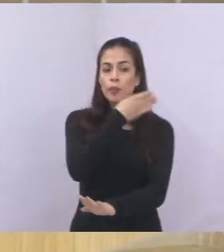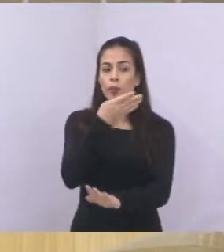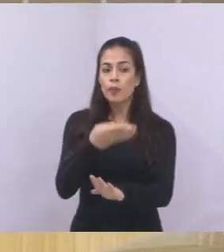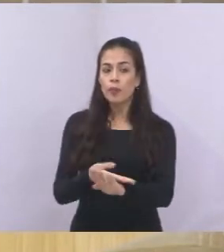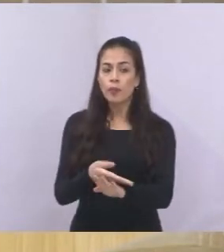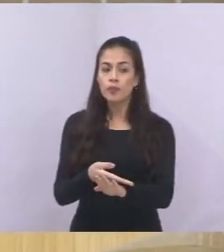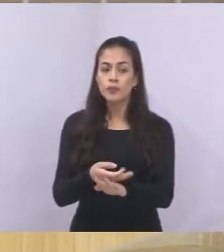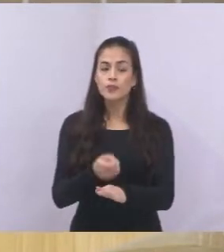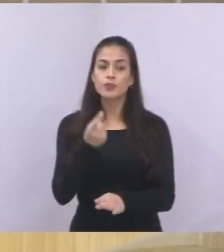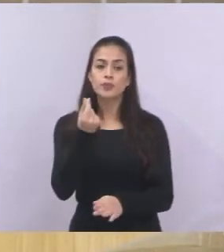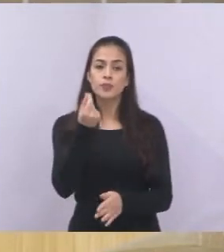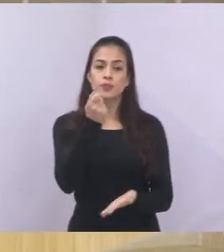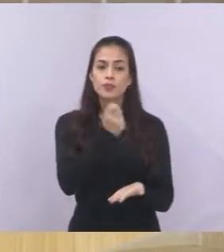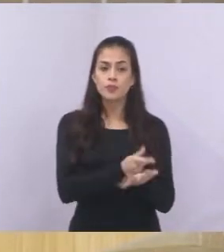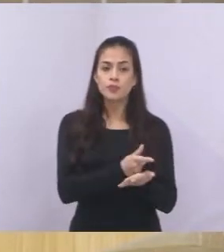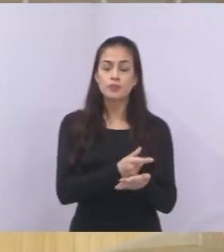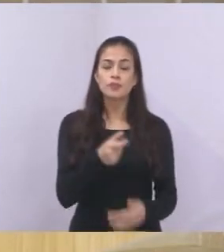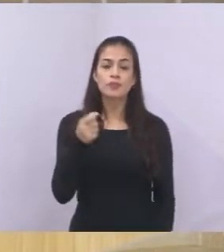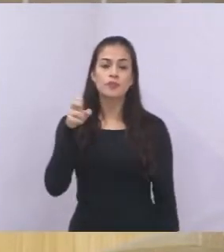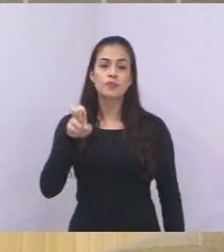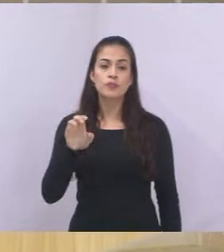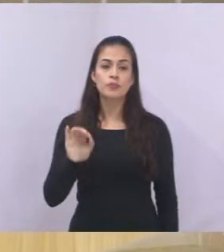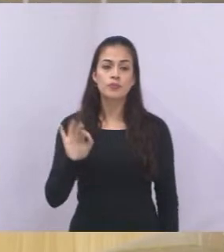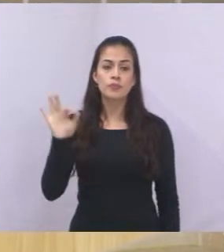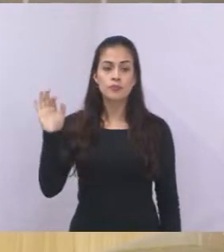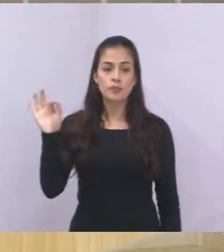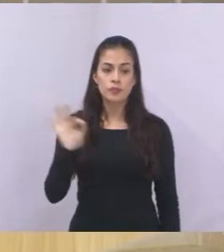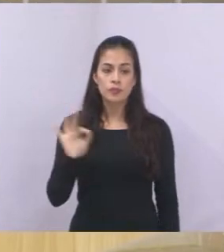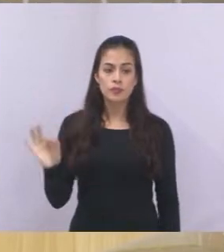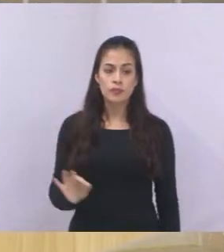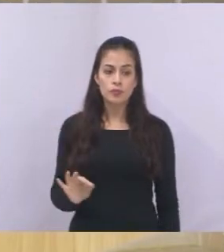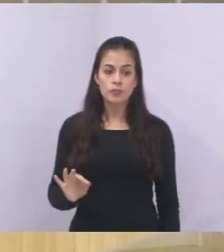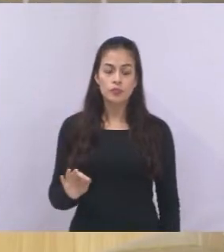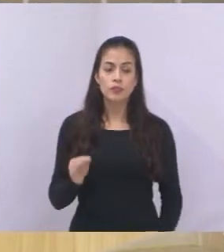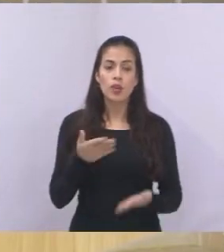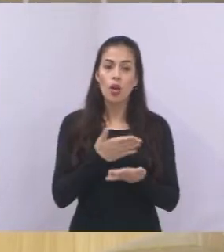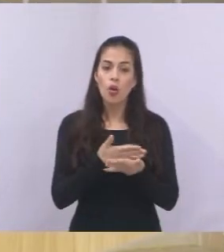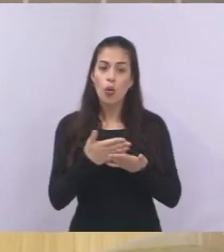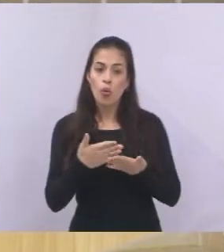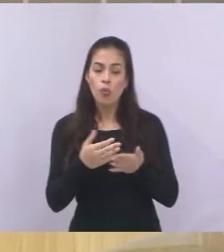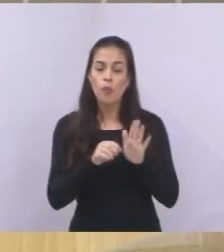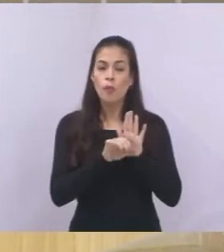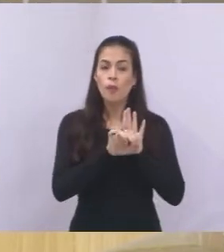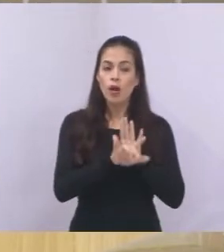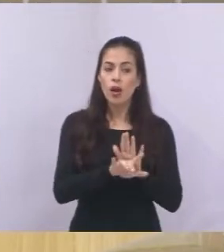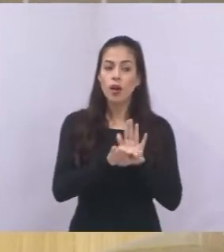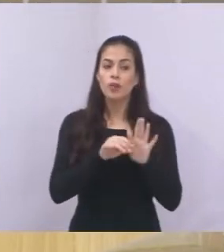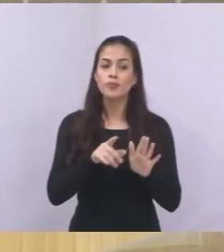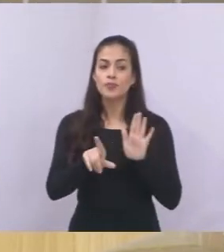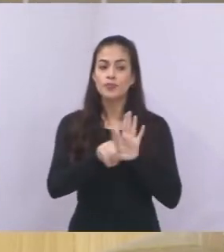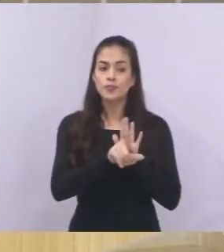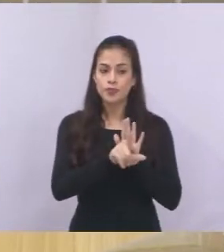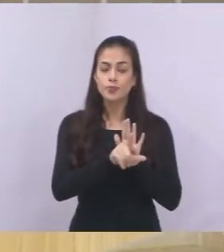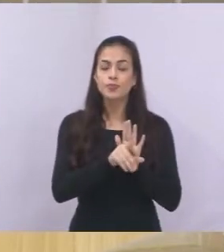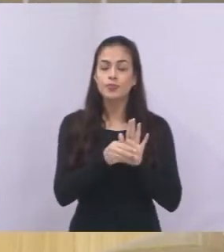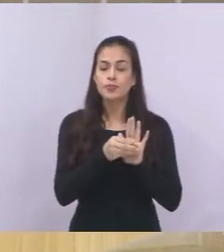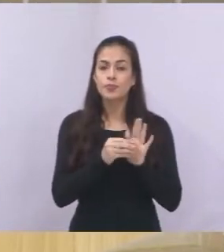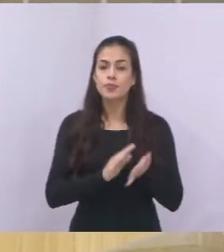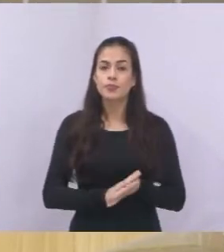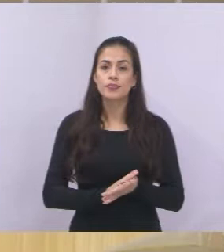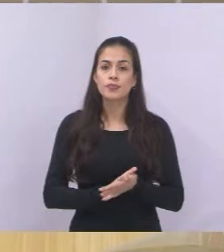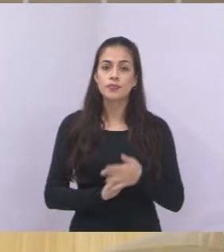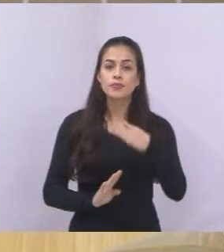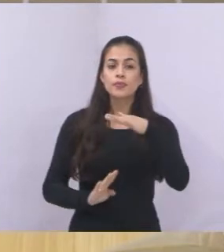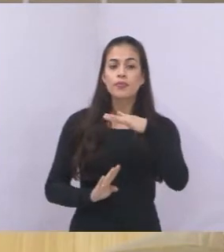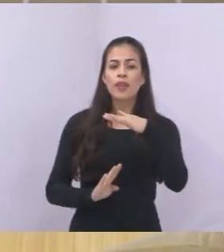50% do tempo que, na data da entrada em vigor dessa lei complementar, faltaria para atingir o tempo mínimo de contribuição referido no